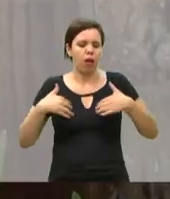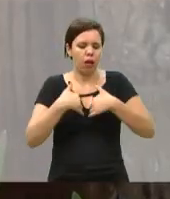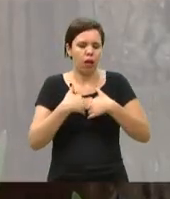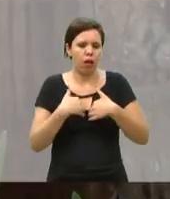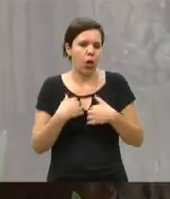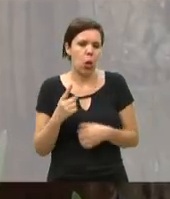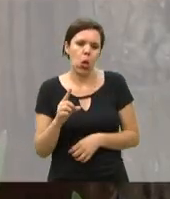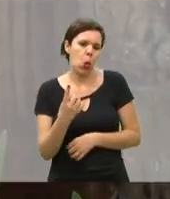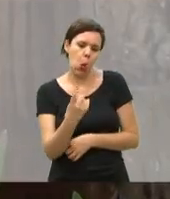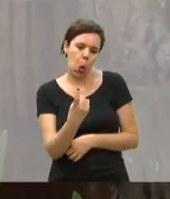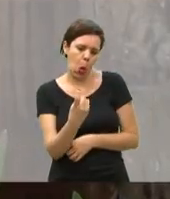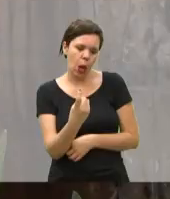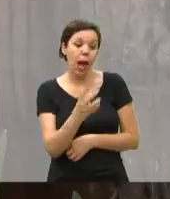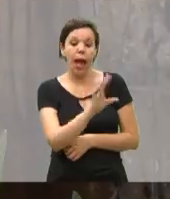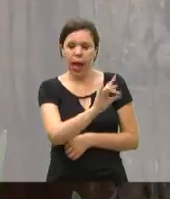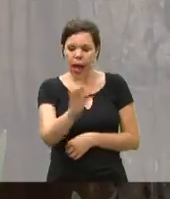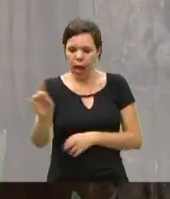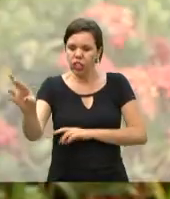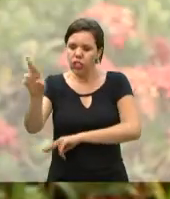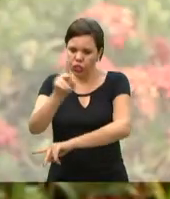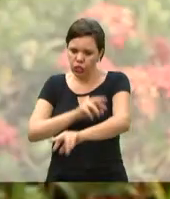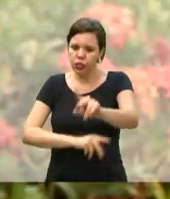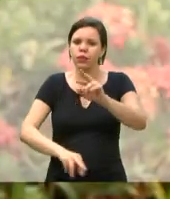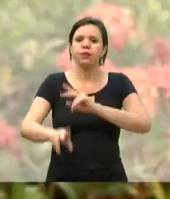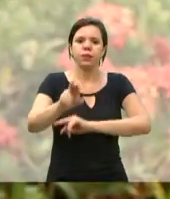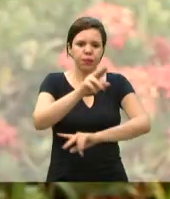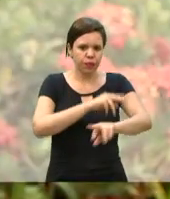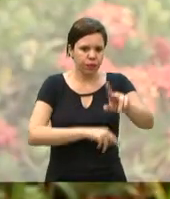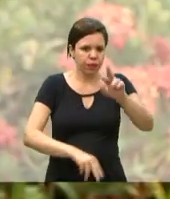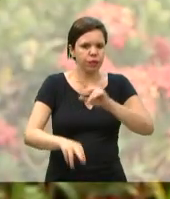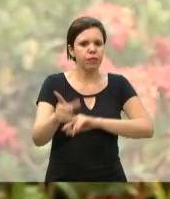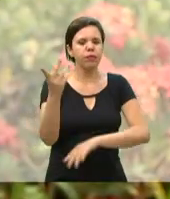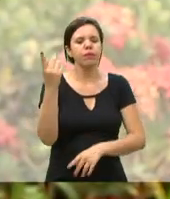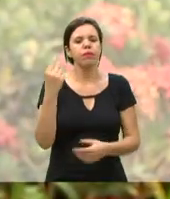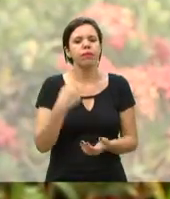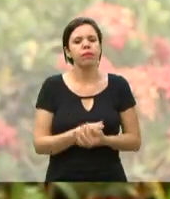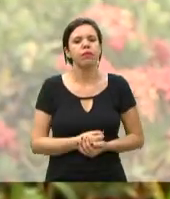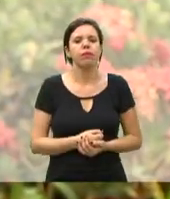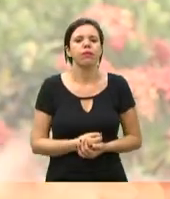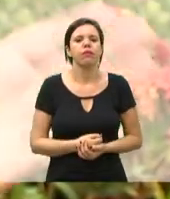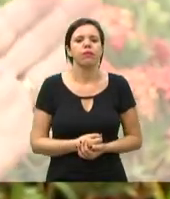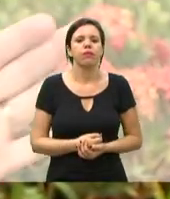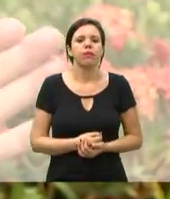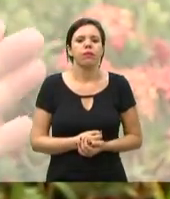né, única, né? Cada um tem um tipo, né? E dentro do